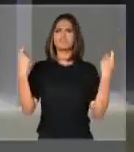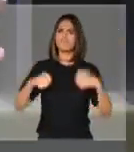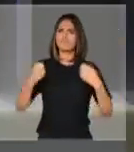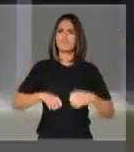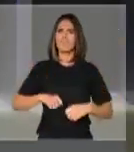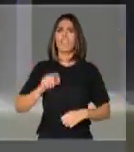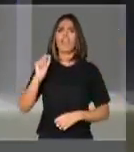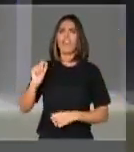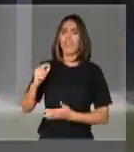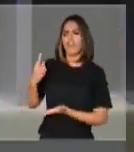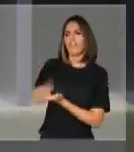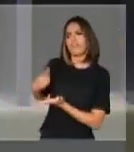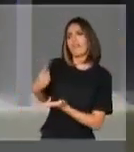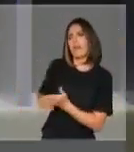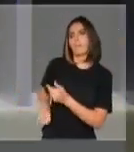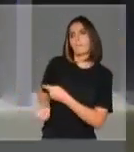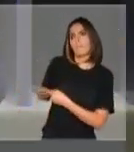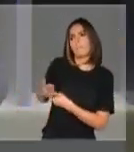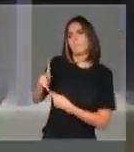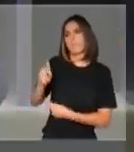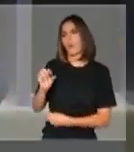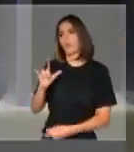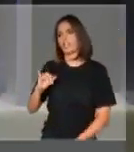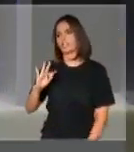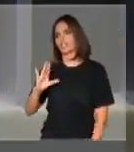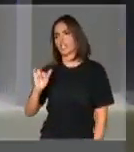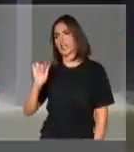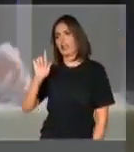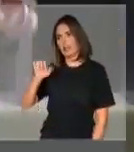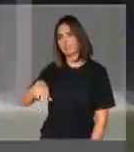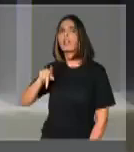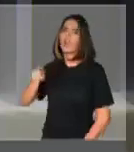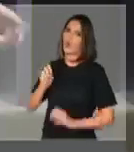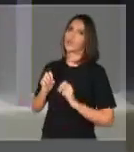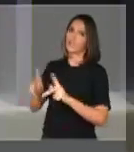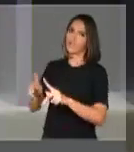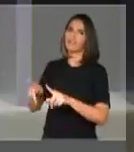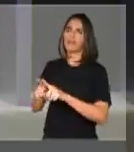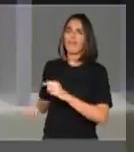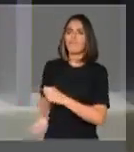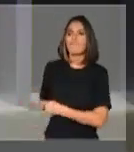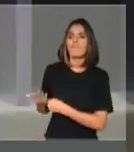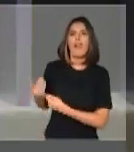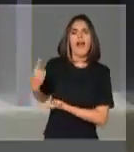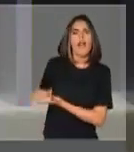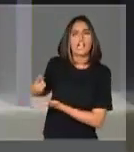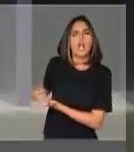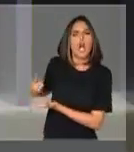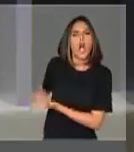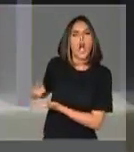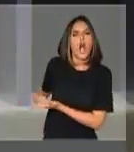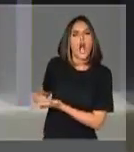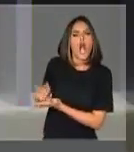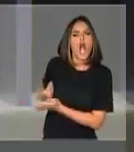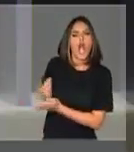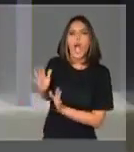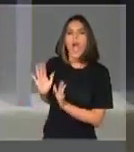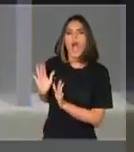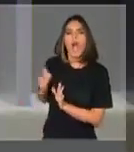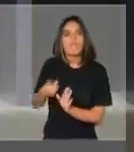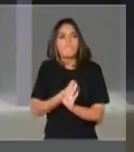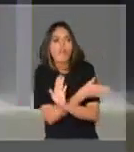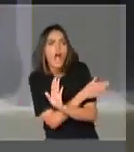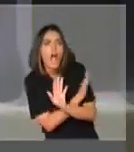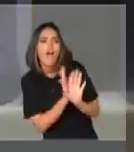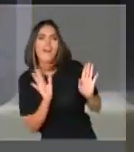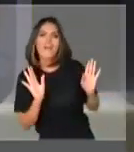atacar a politicagem. É necessário atacar os acordos de bastidores que são feitos de